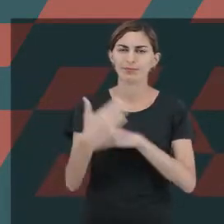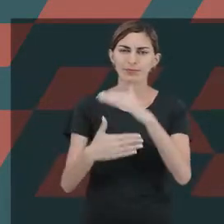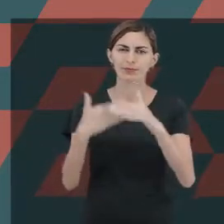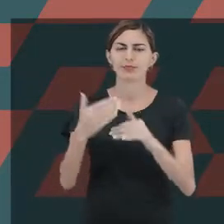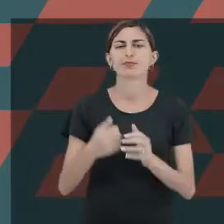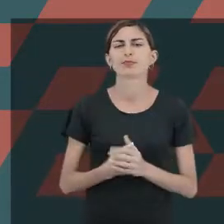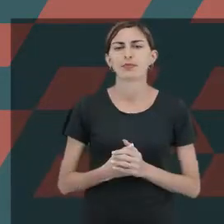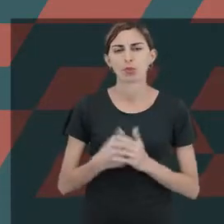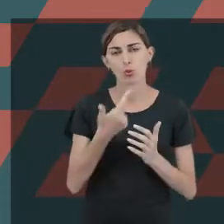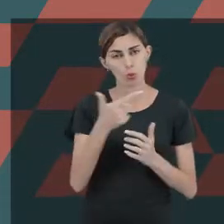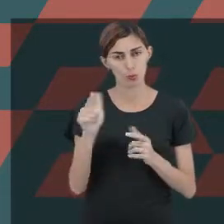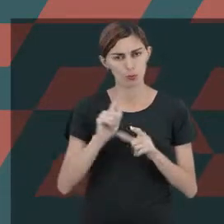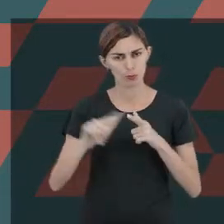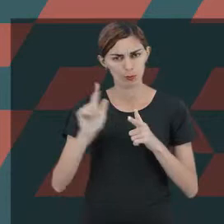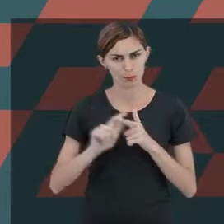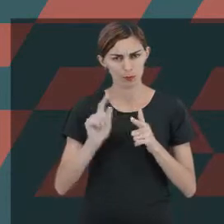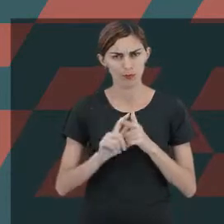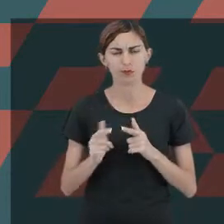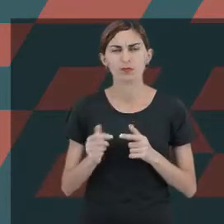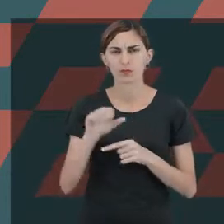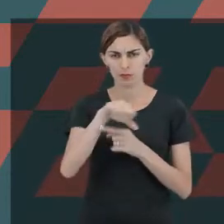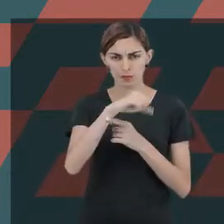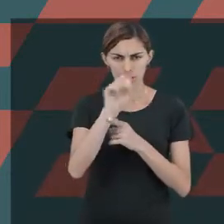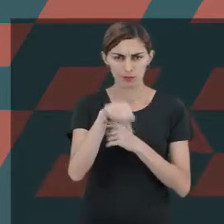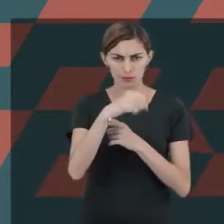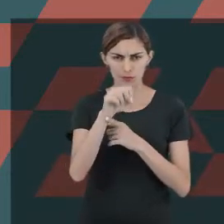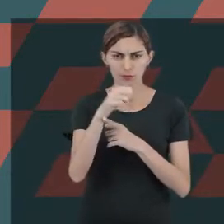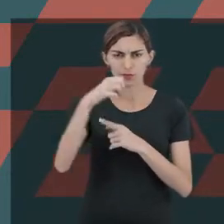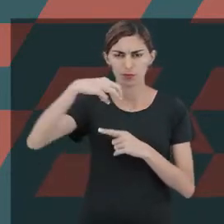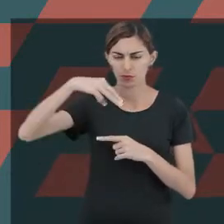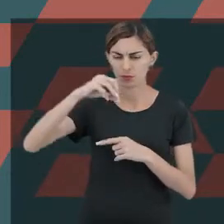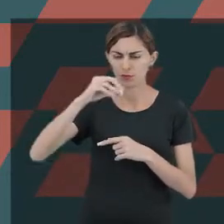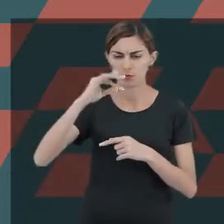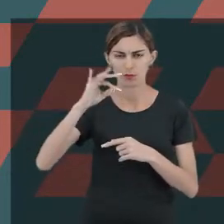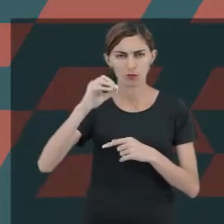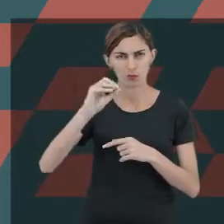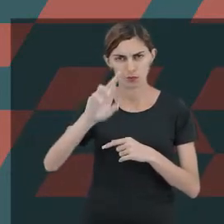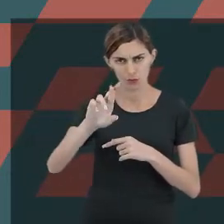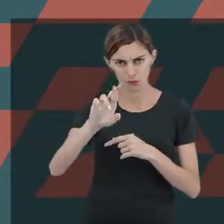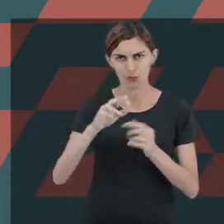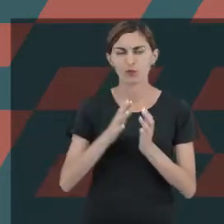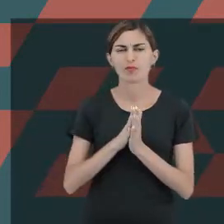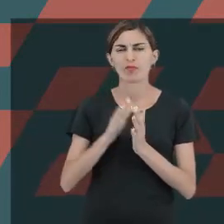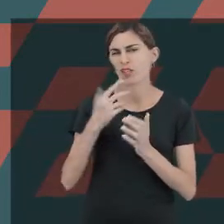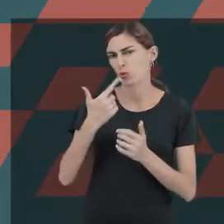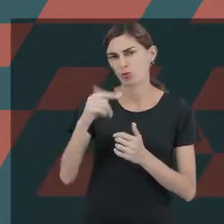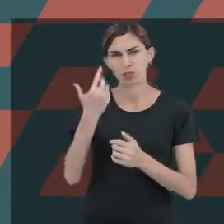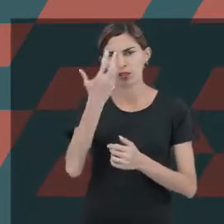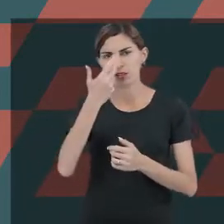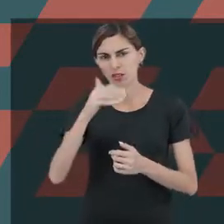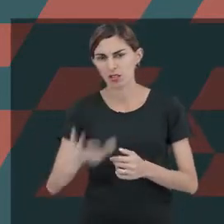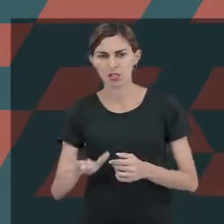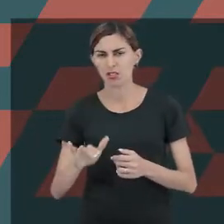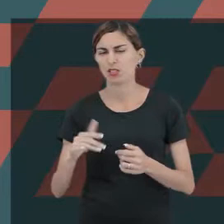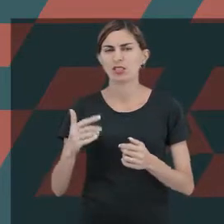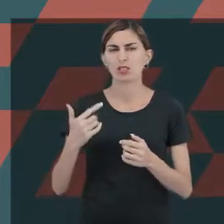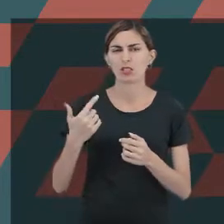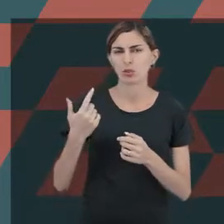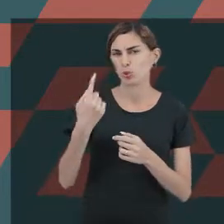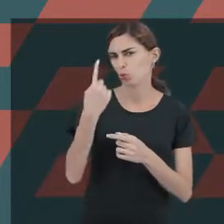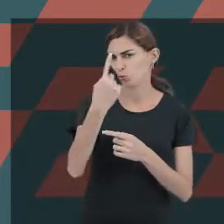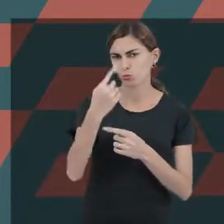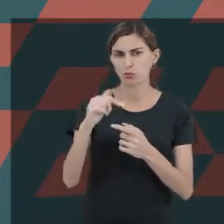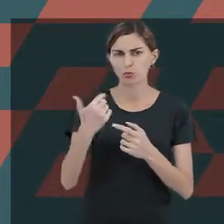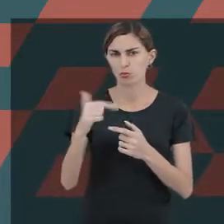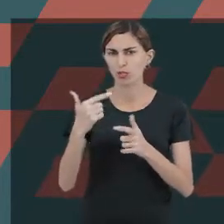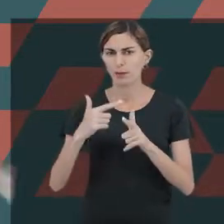Outro problema, então, o quadro motor, eu não tenho, dos pacientes que eu acompanho, eu não tenho nenhuma criança que não tenha comprometimento motor nenhum.